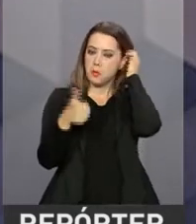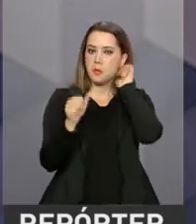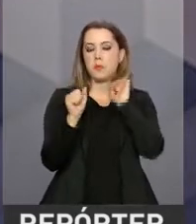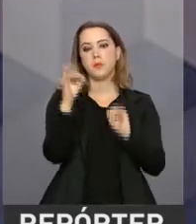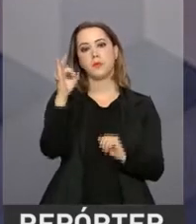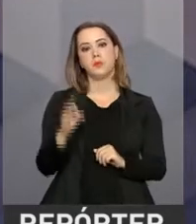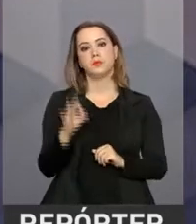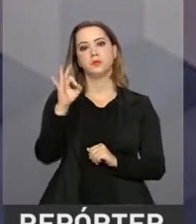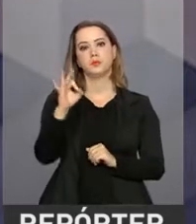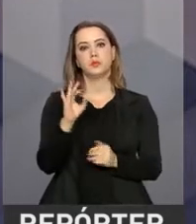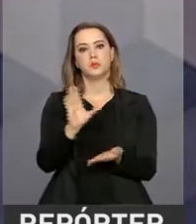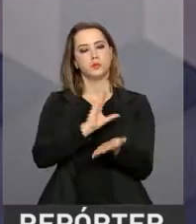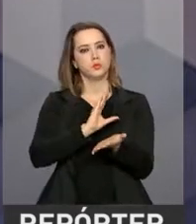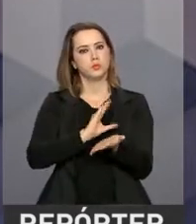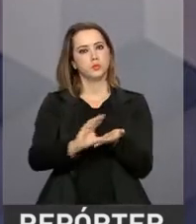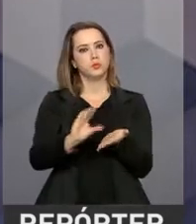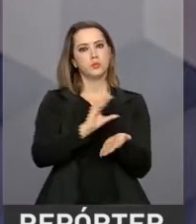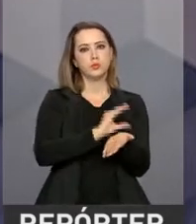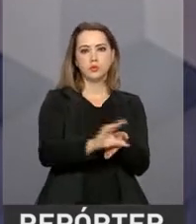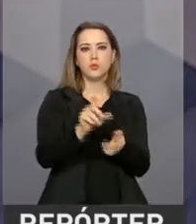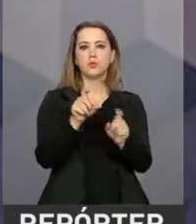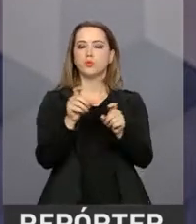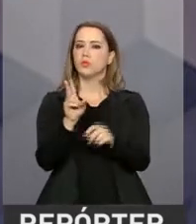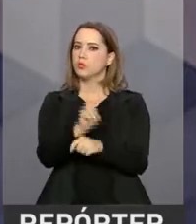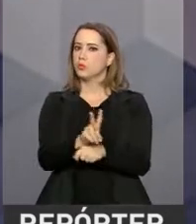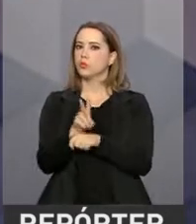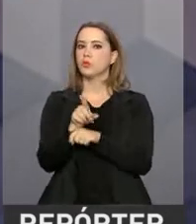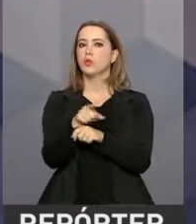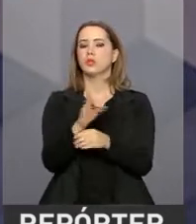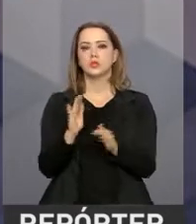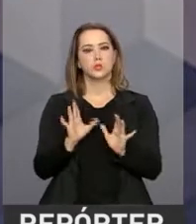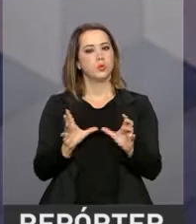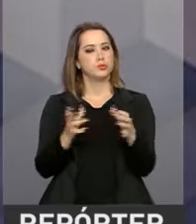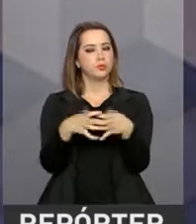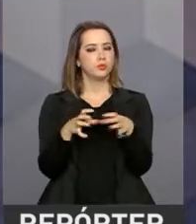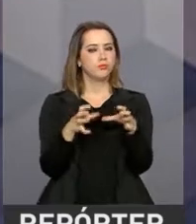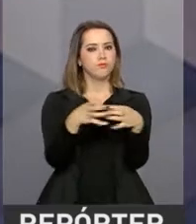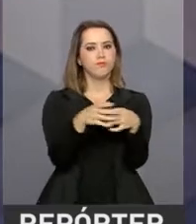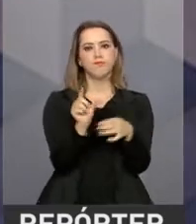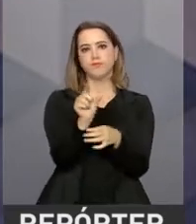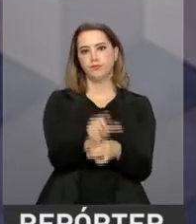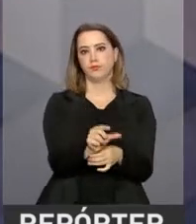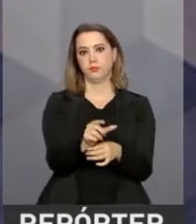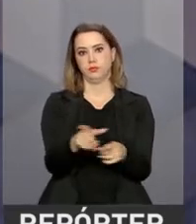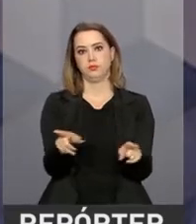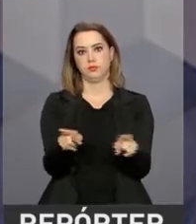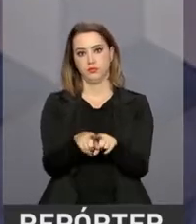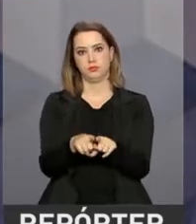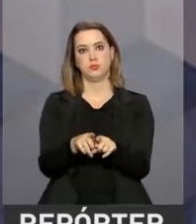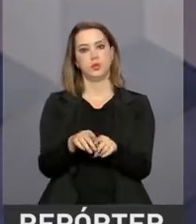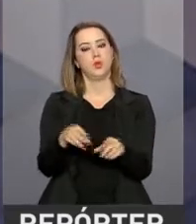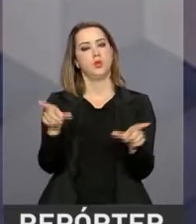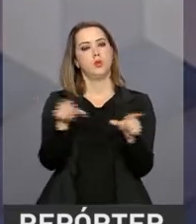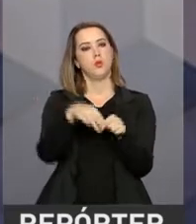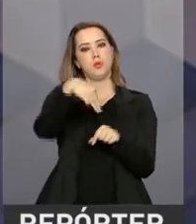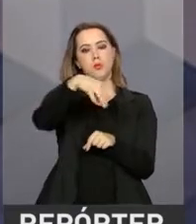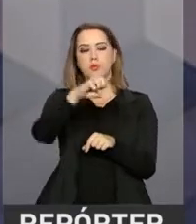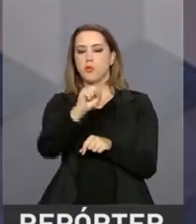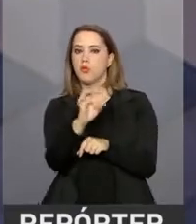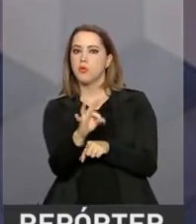Sistema Nacional de Crédito Rural, atendendo desde os assentados da reforma agrária às grandes